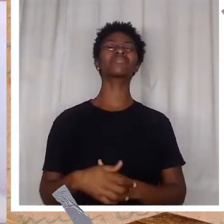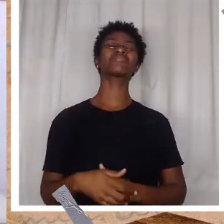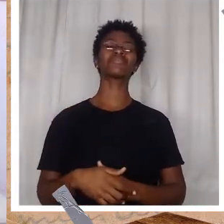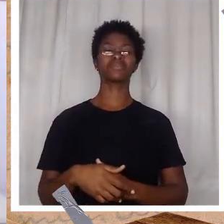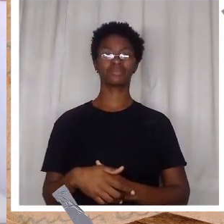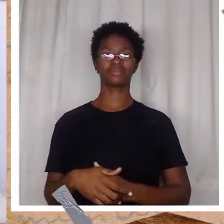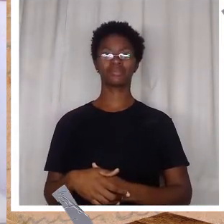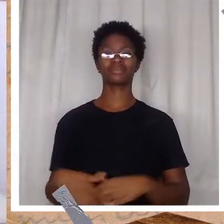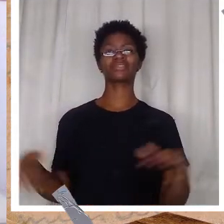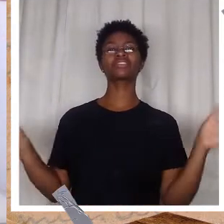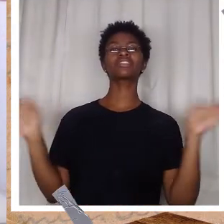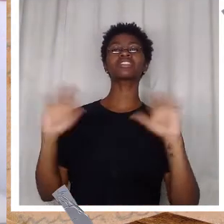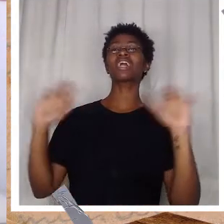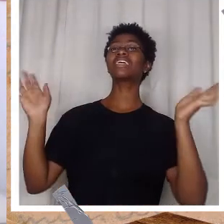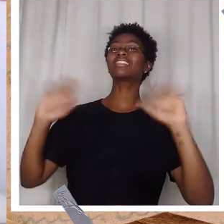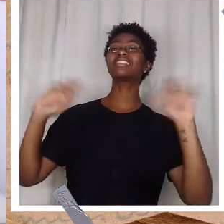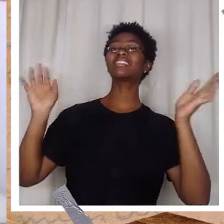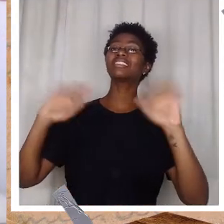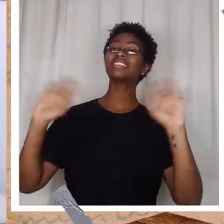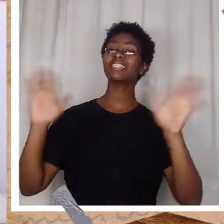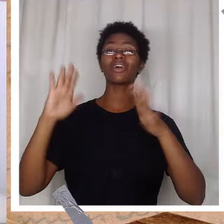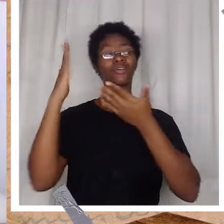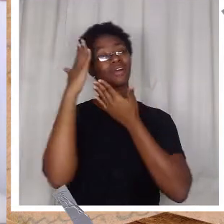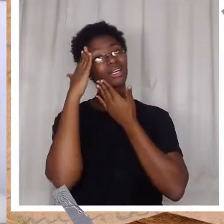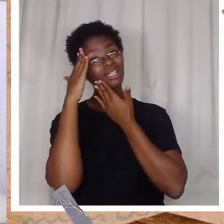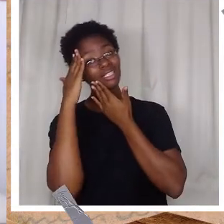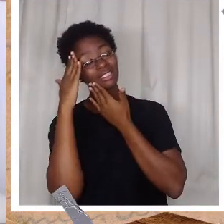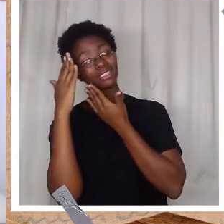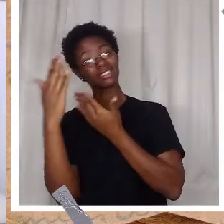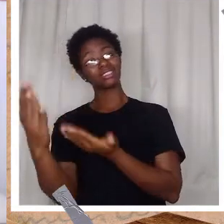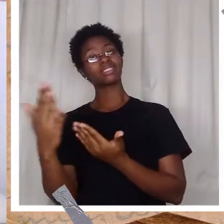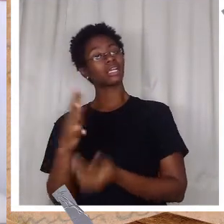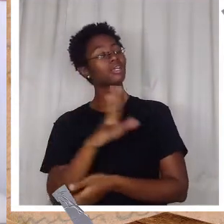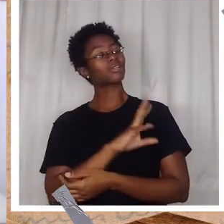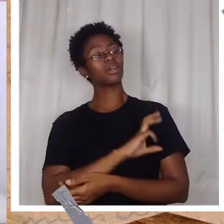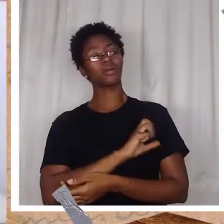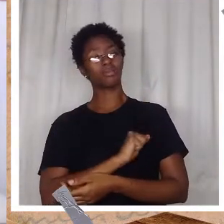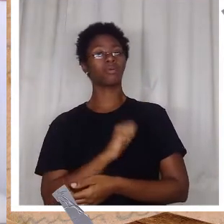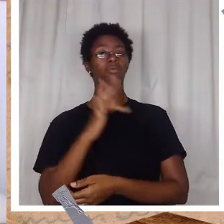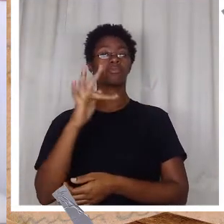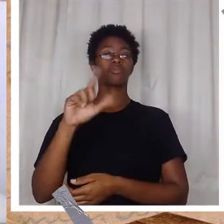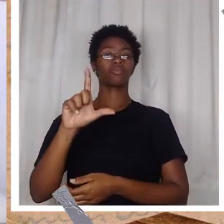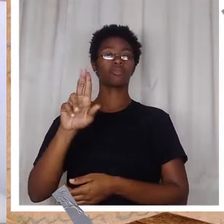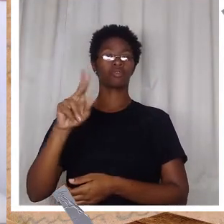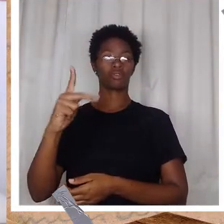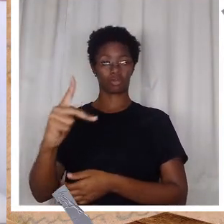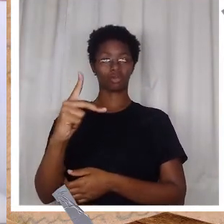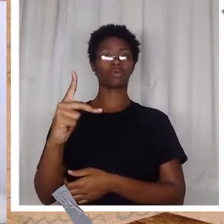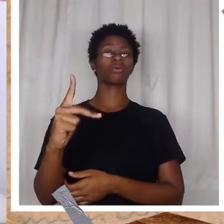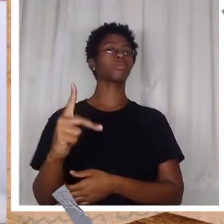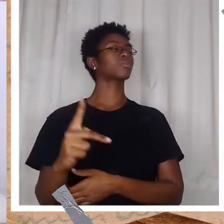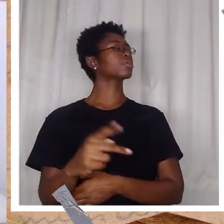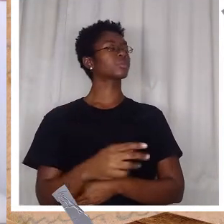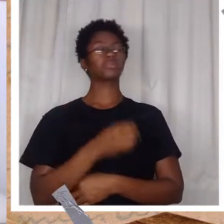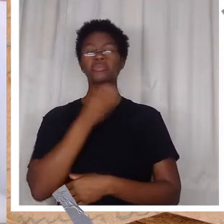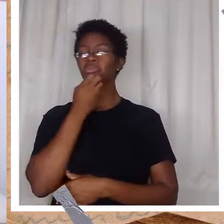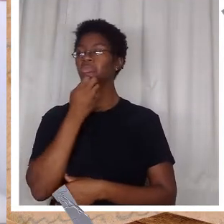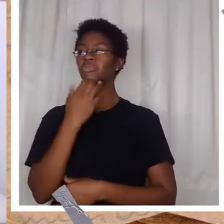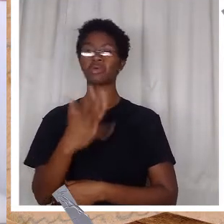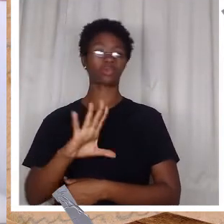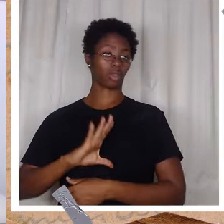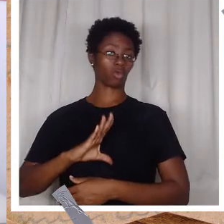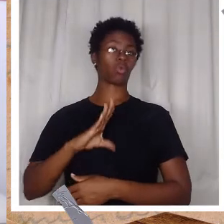Tchauzinho. Deixar meu agradecimento e minha admiração à FLUP, uma realização corajosa nesse